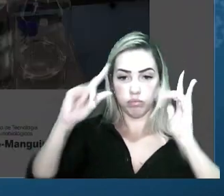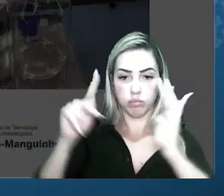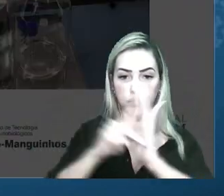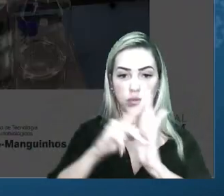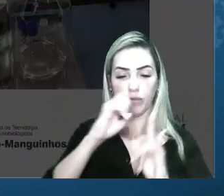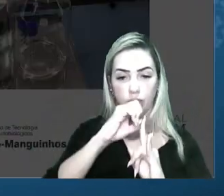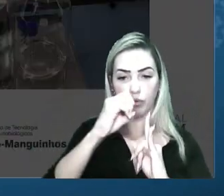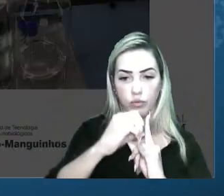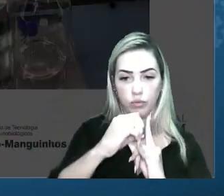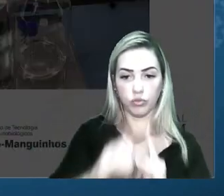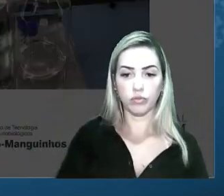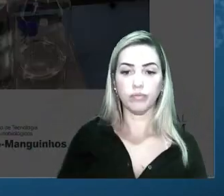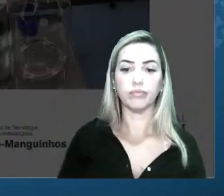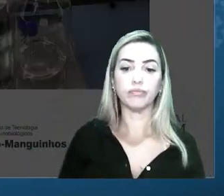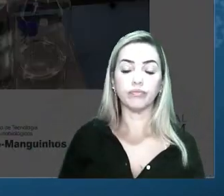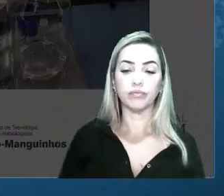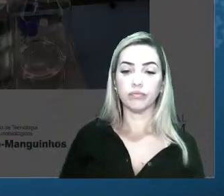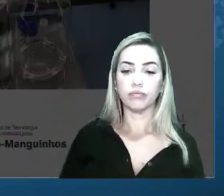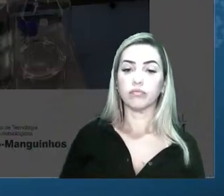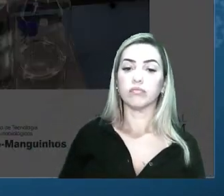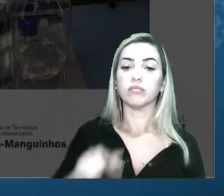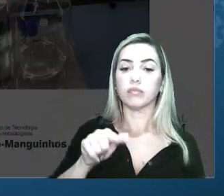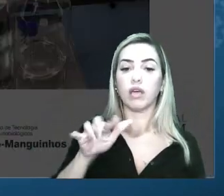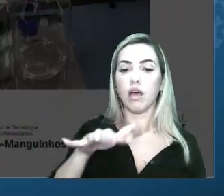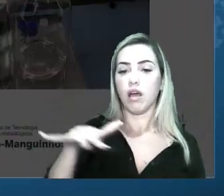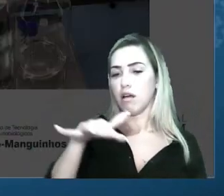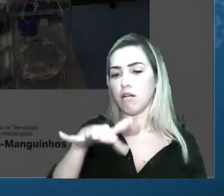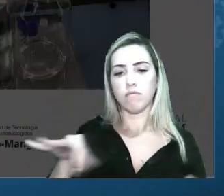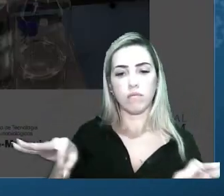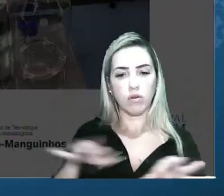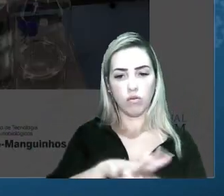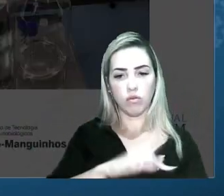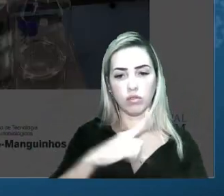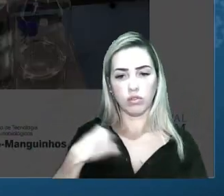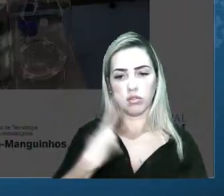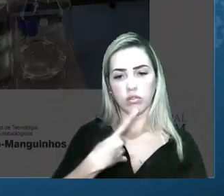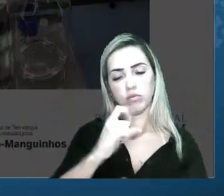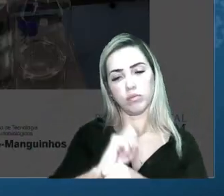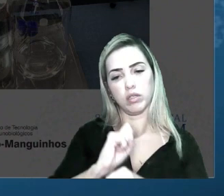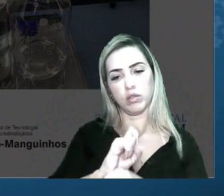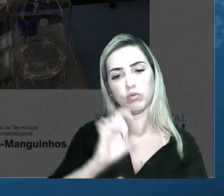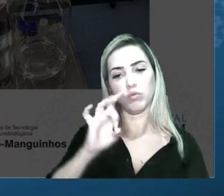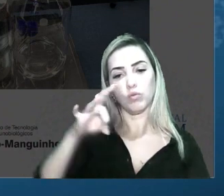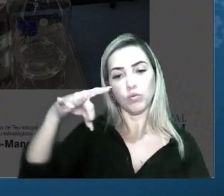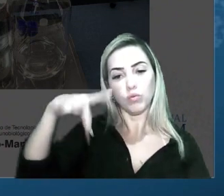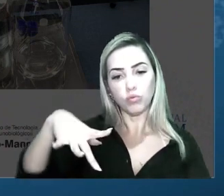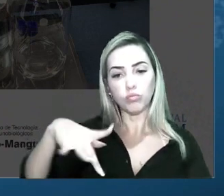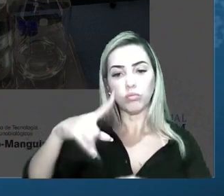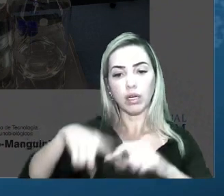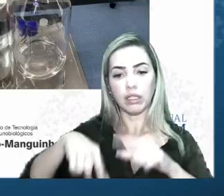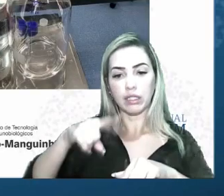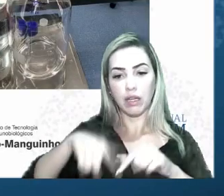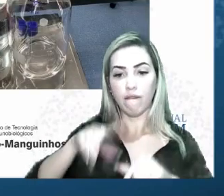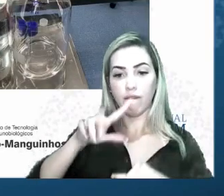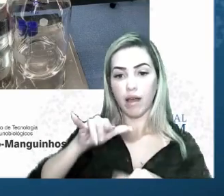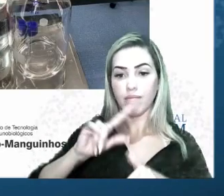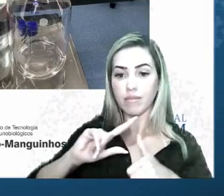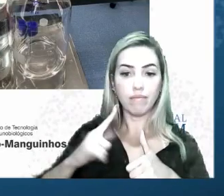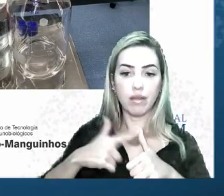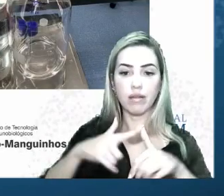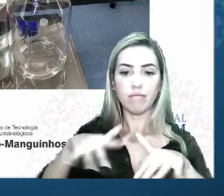A área produtiva está praticamente pronta, estamos aguardando os últimos equipamentos, e vai ser a primeira planta de